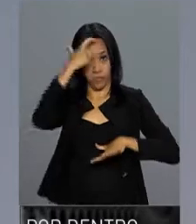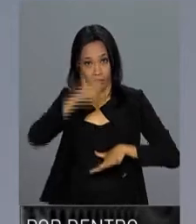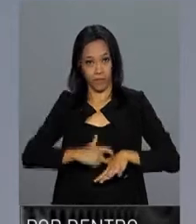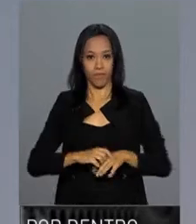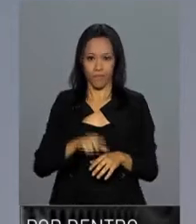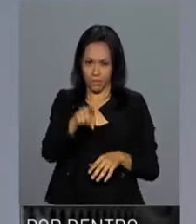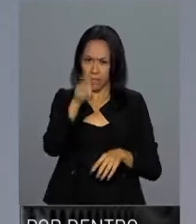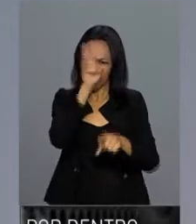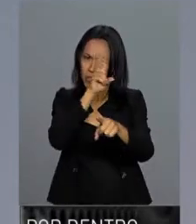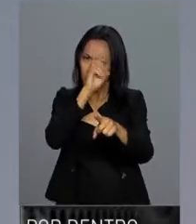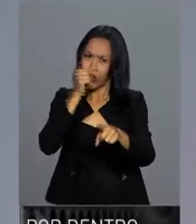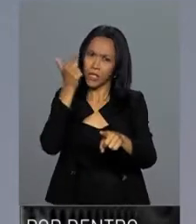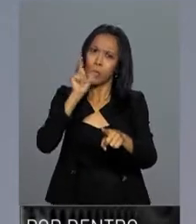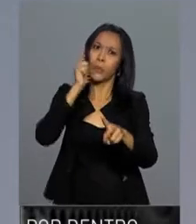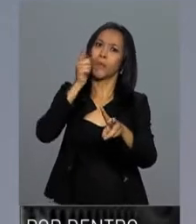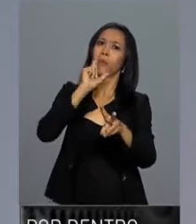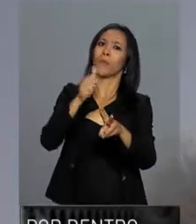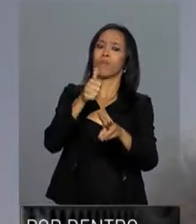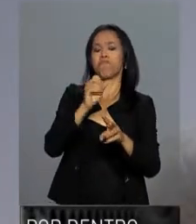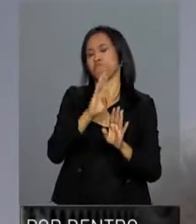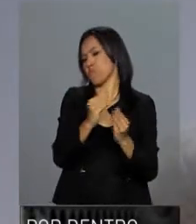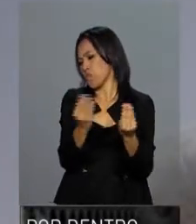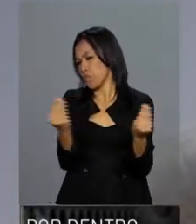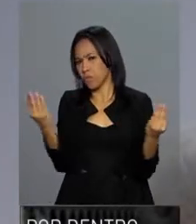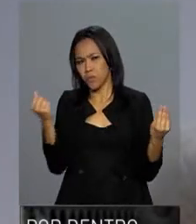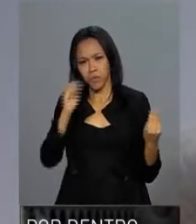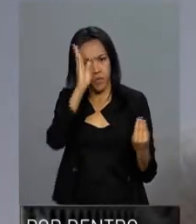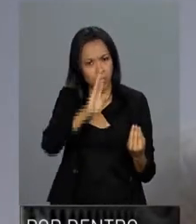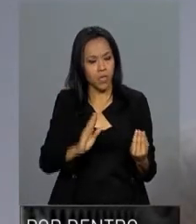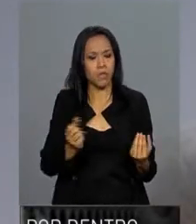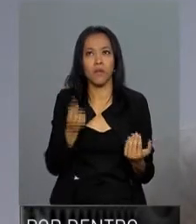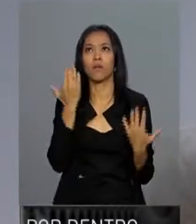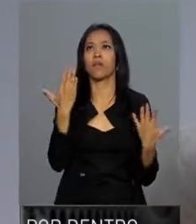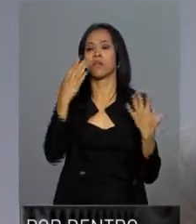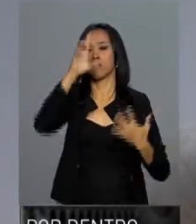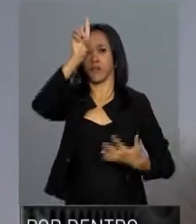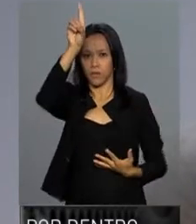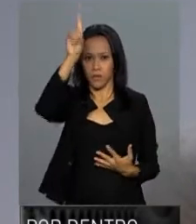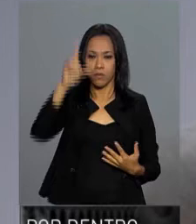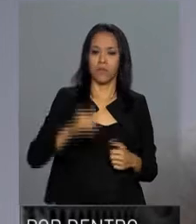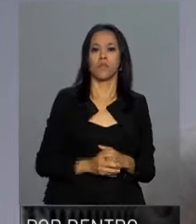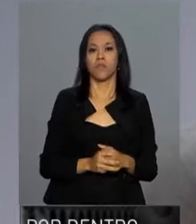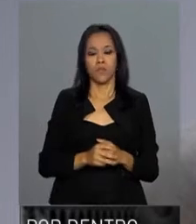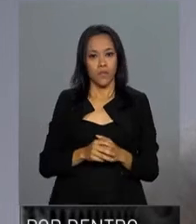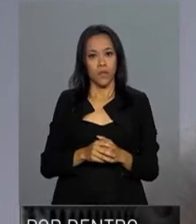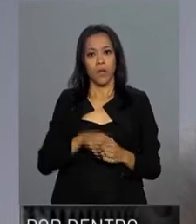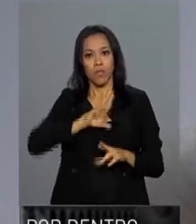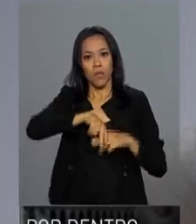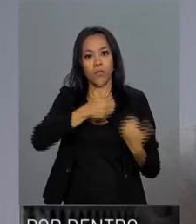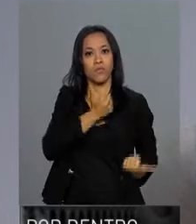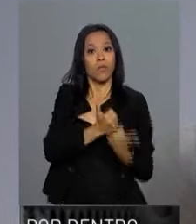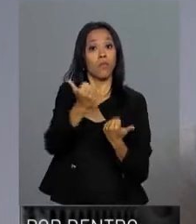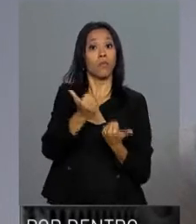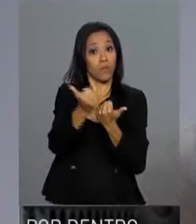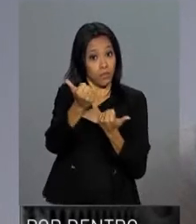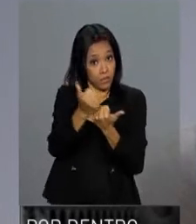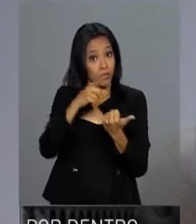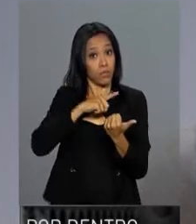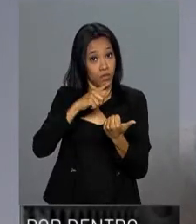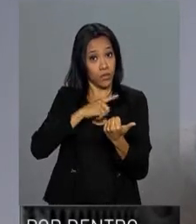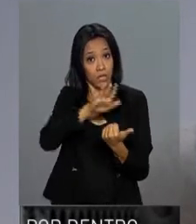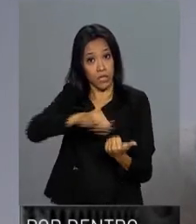história de superação na ministra muito o brasil graças a deus e aos grandes investimentos que têm na no